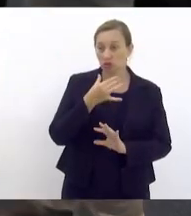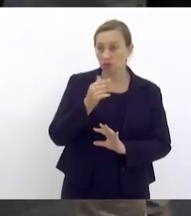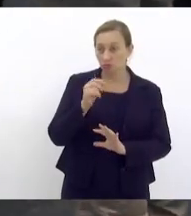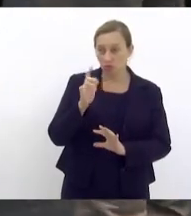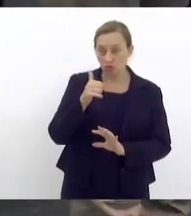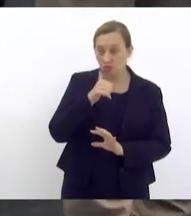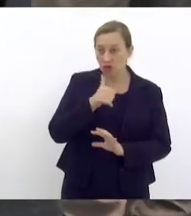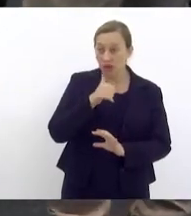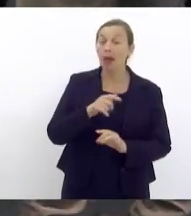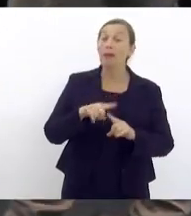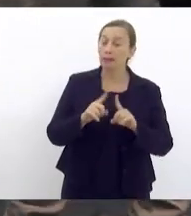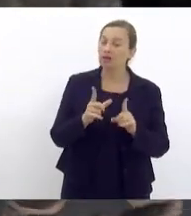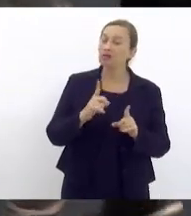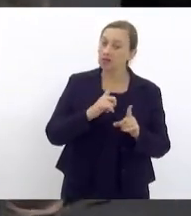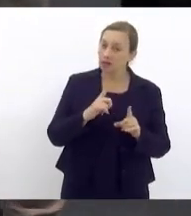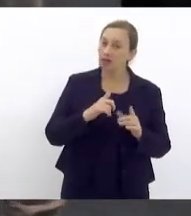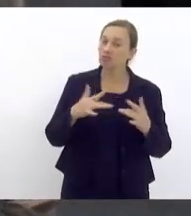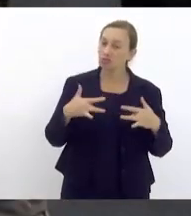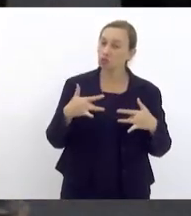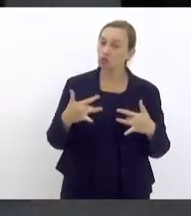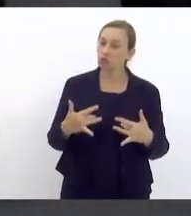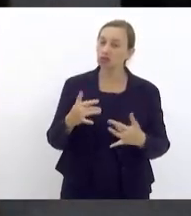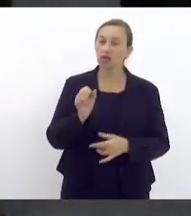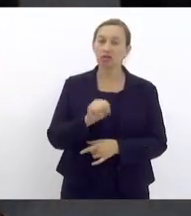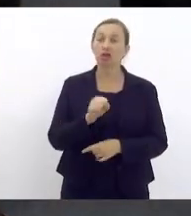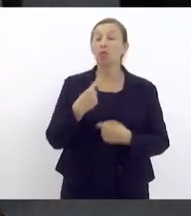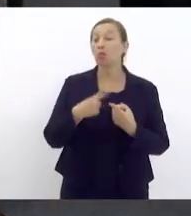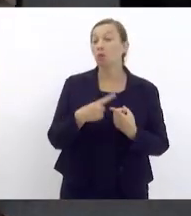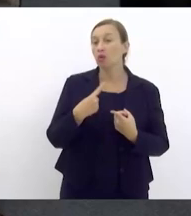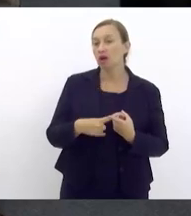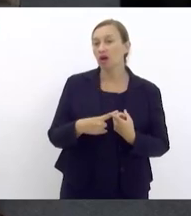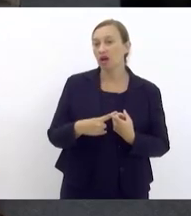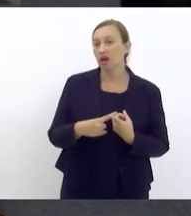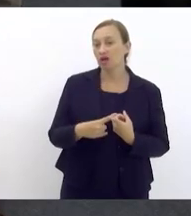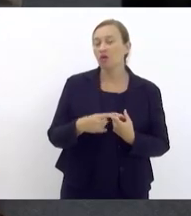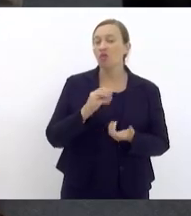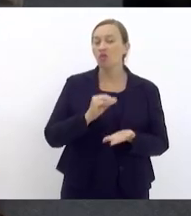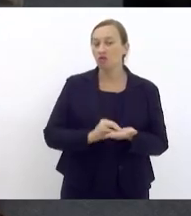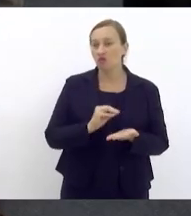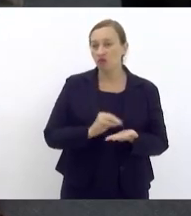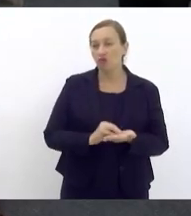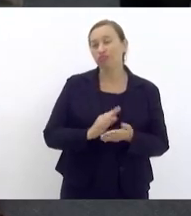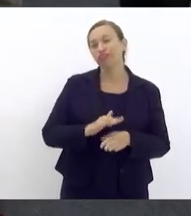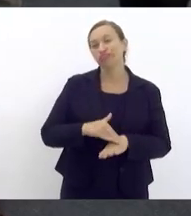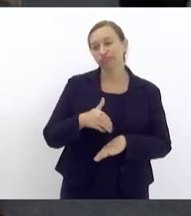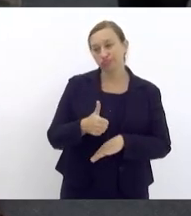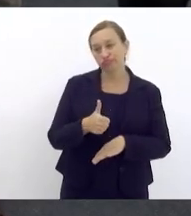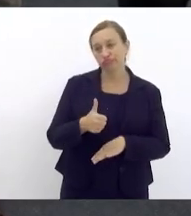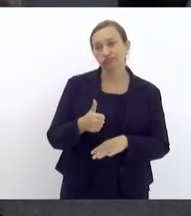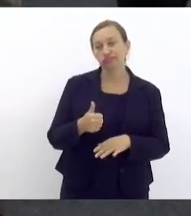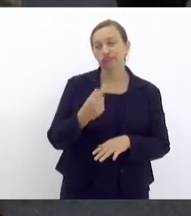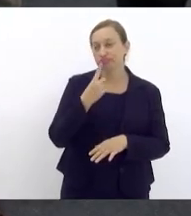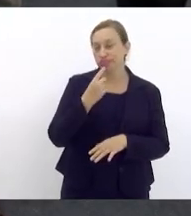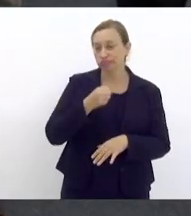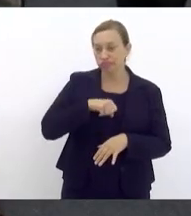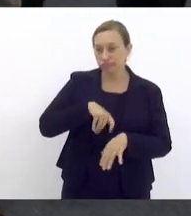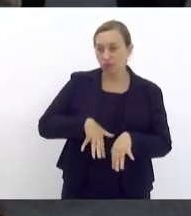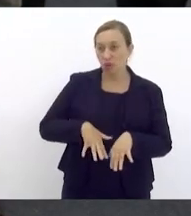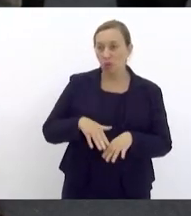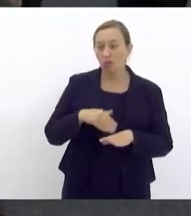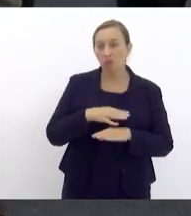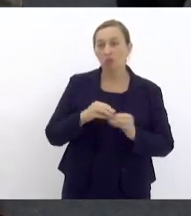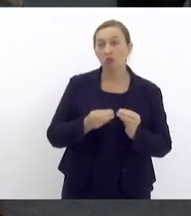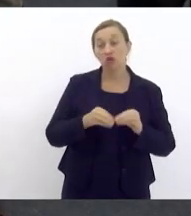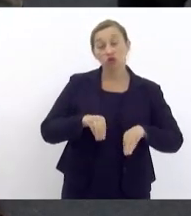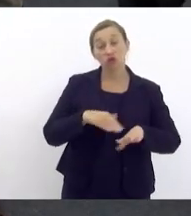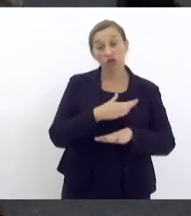mas nós temos que ser solidários porque a falta de dignidade menstrual afeta toda